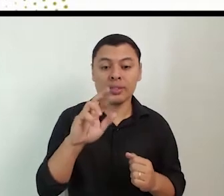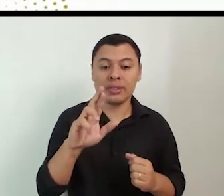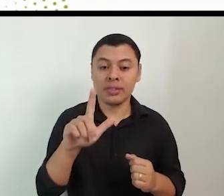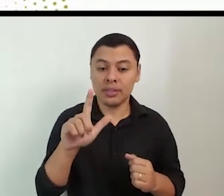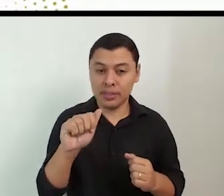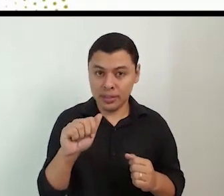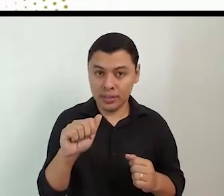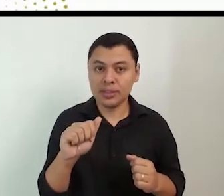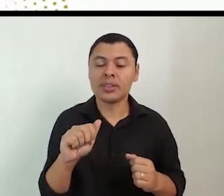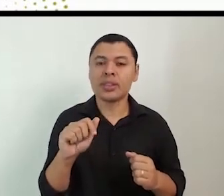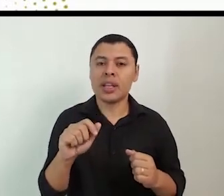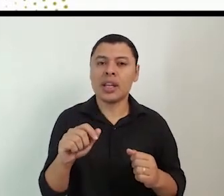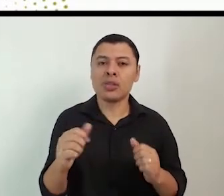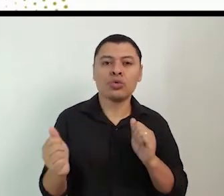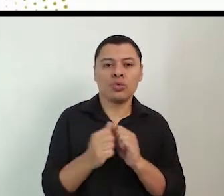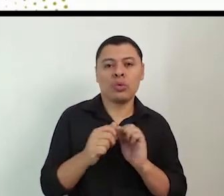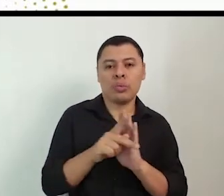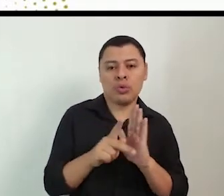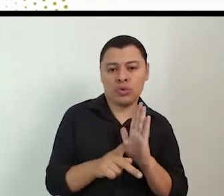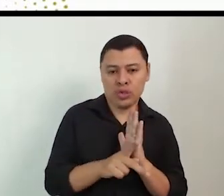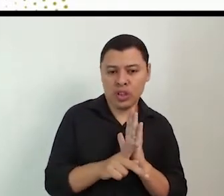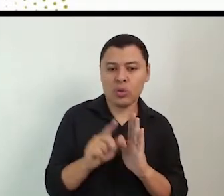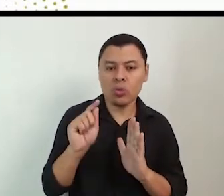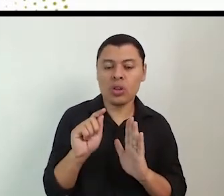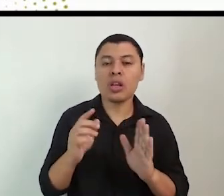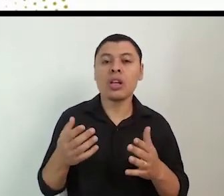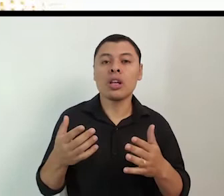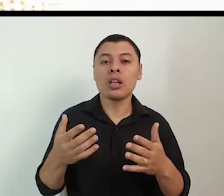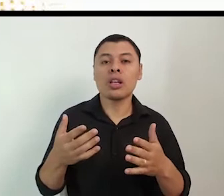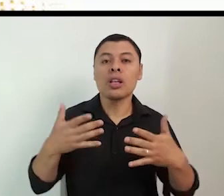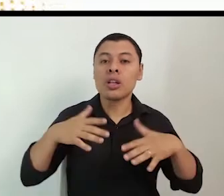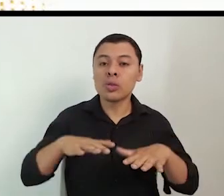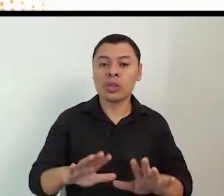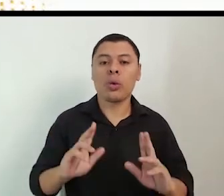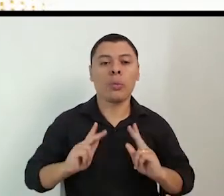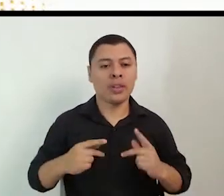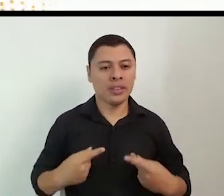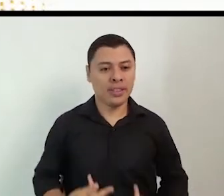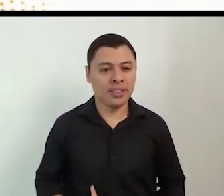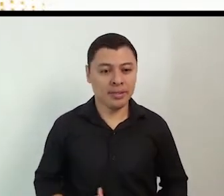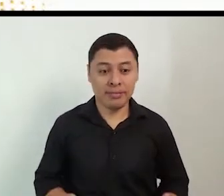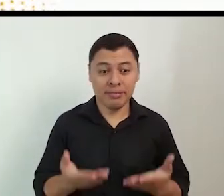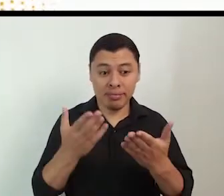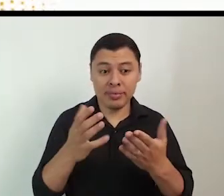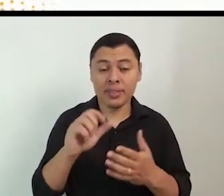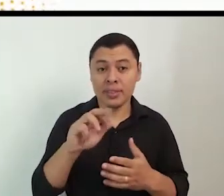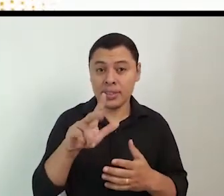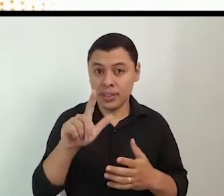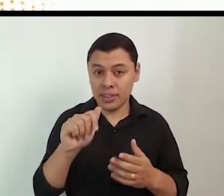montei, que se chama Inclusão Humanizada. E é isso aí. Carla, se você pudesse apresentar aí.